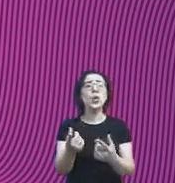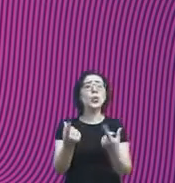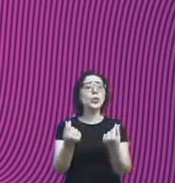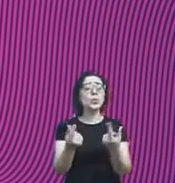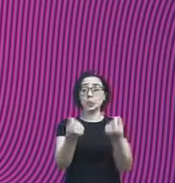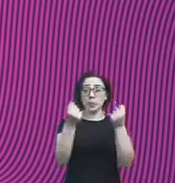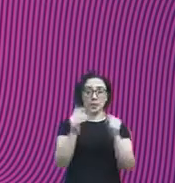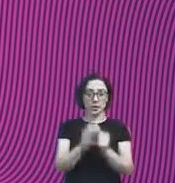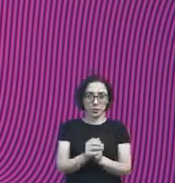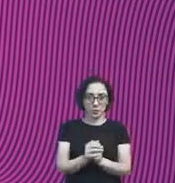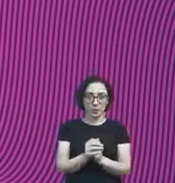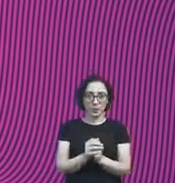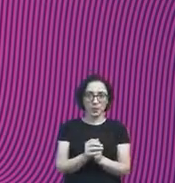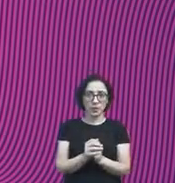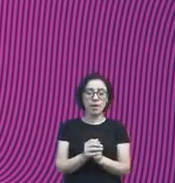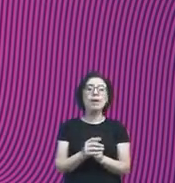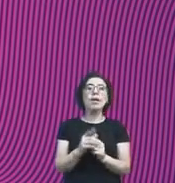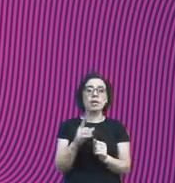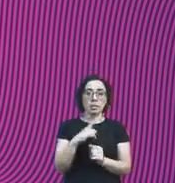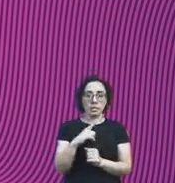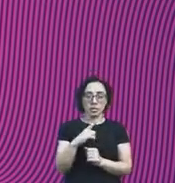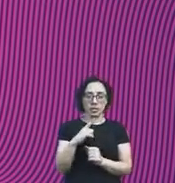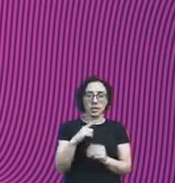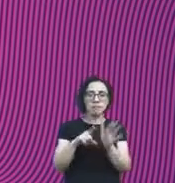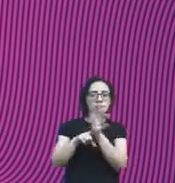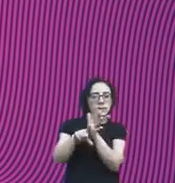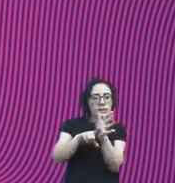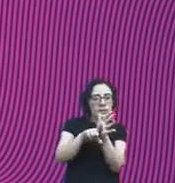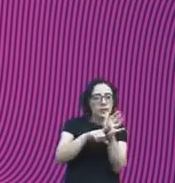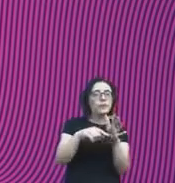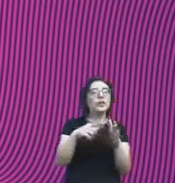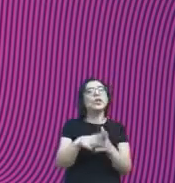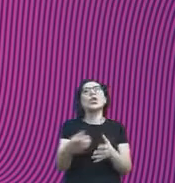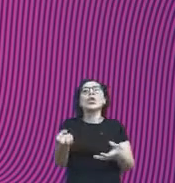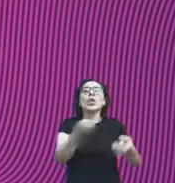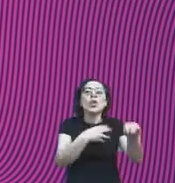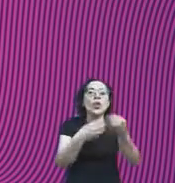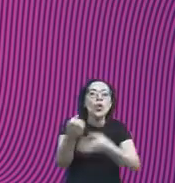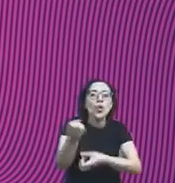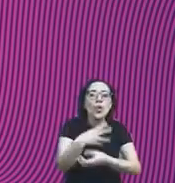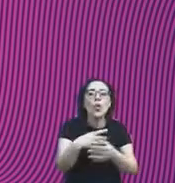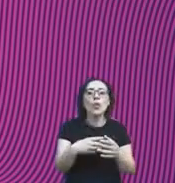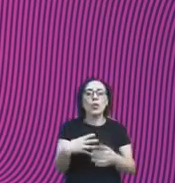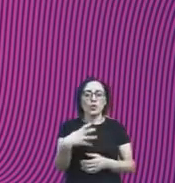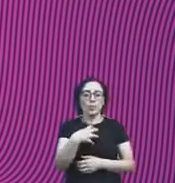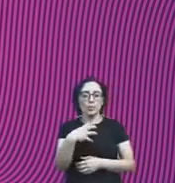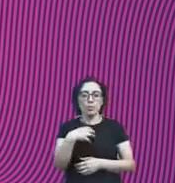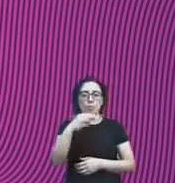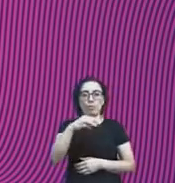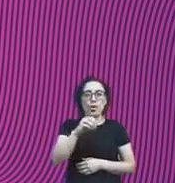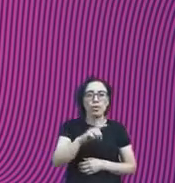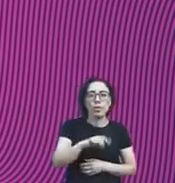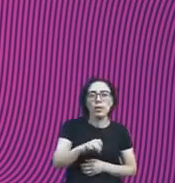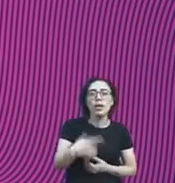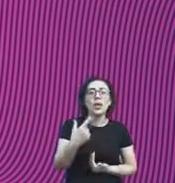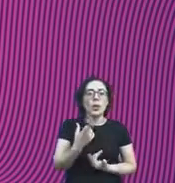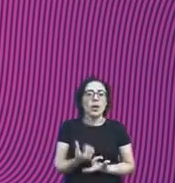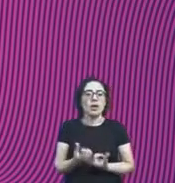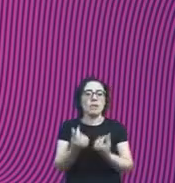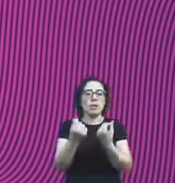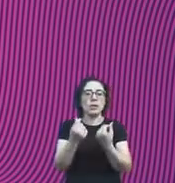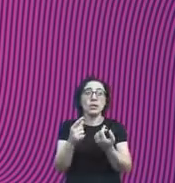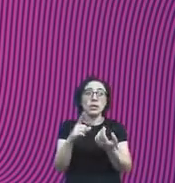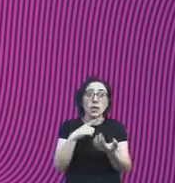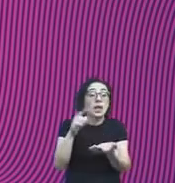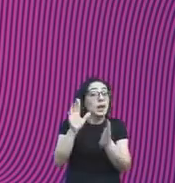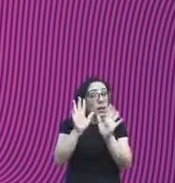a retórica dos novos modelos de remuneração, tirando algumas maravilhosas exceções,